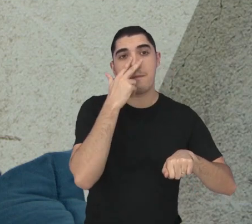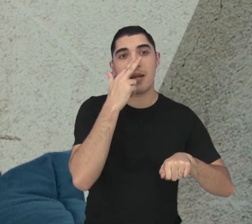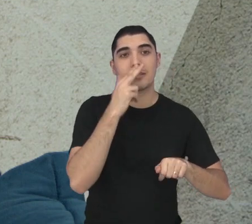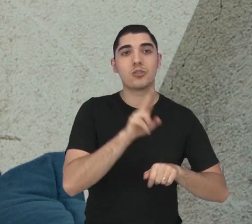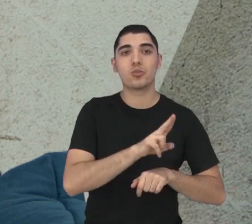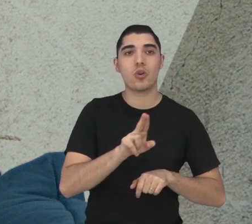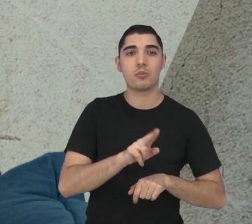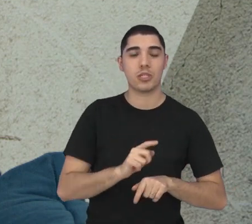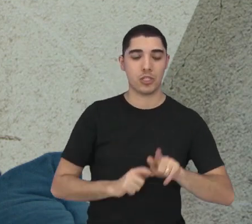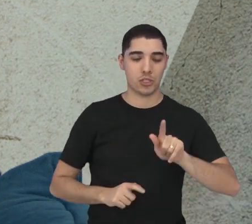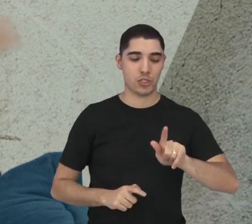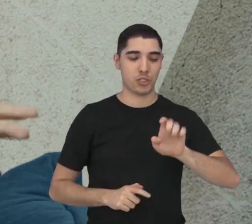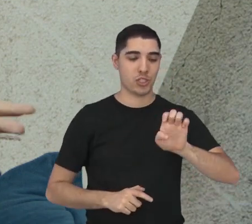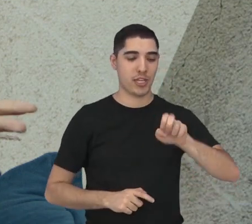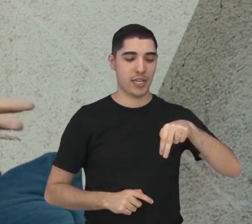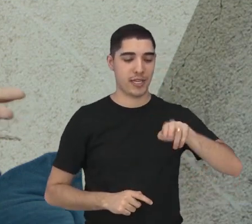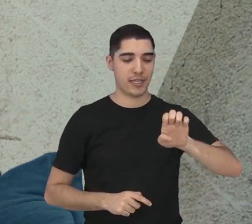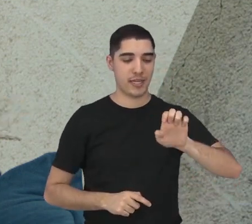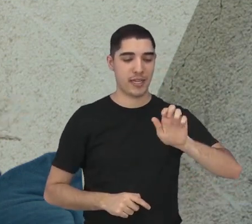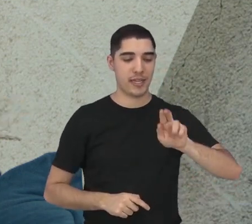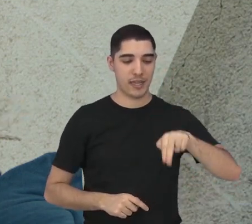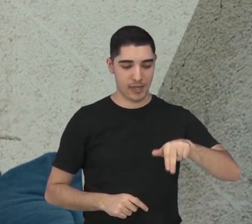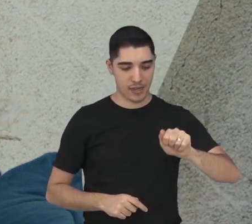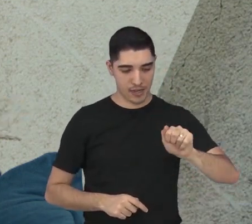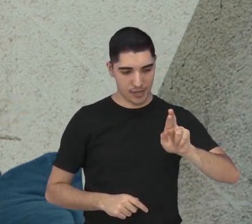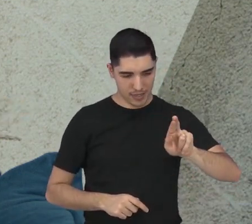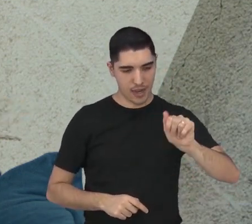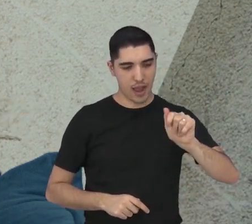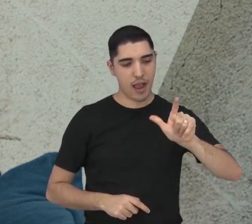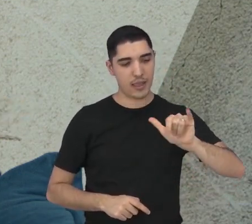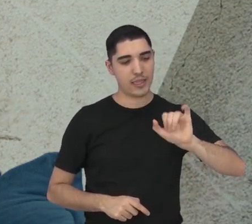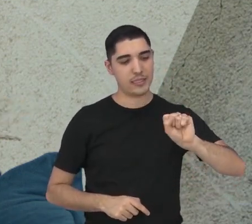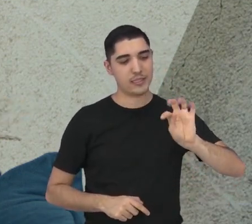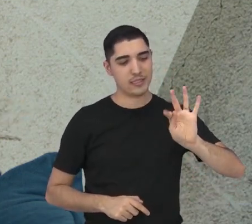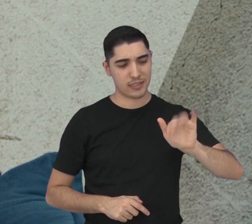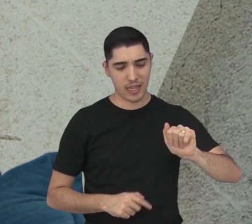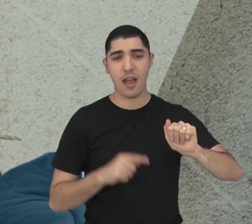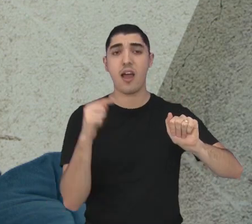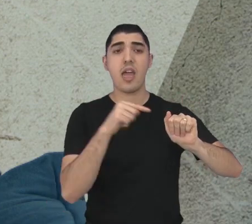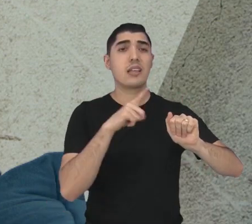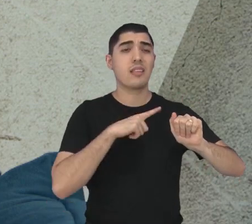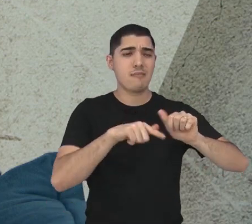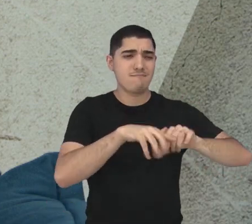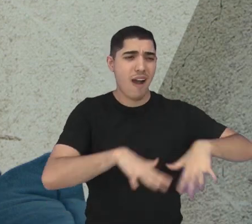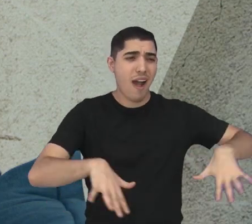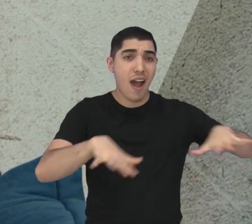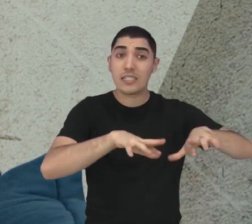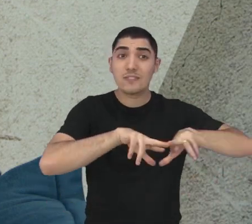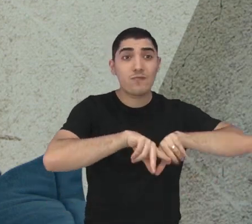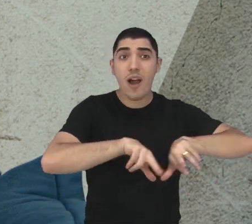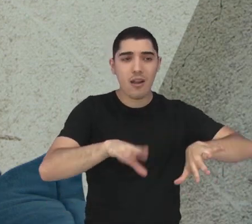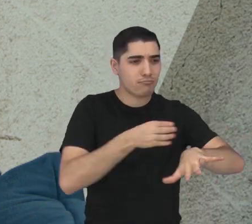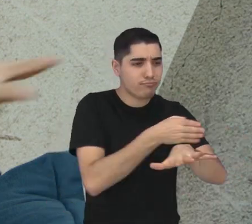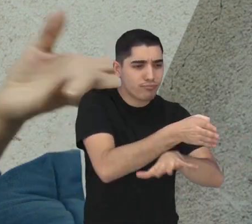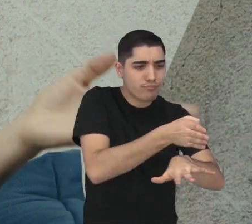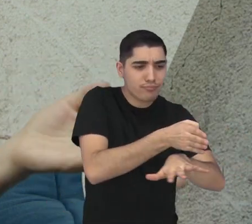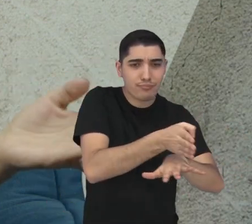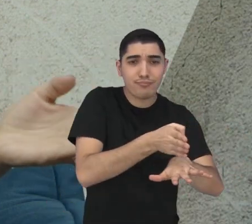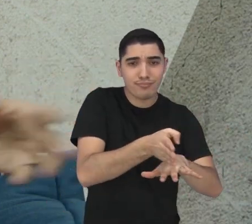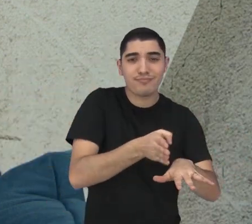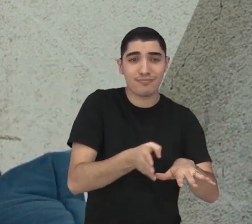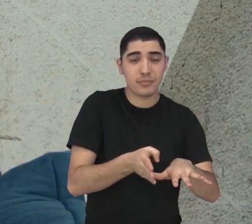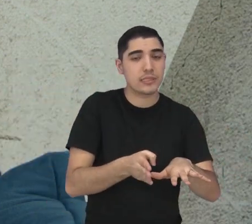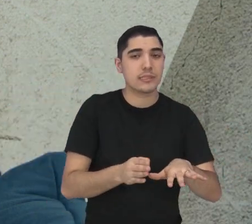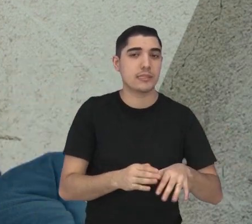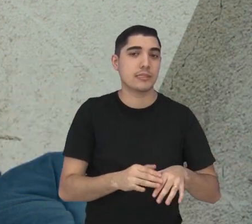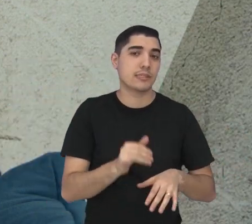profissão chamada generalista. Por quê? Porque é uma profissão que pode atuar, como a gente disse várias vezes, em várias áreas.